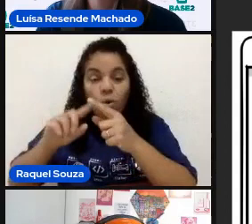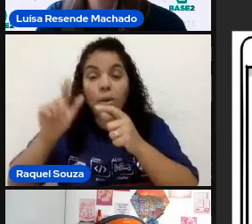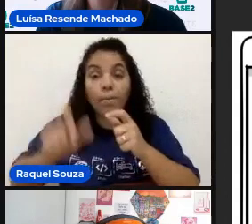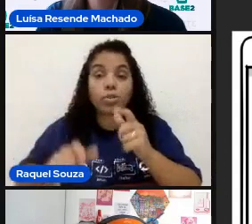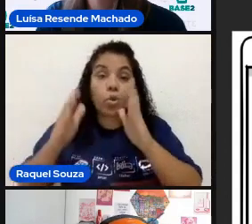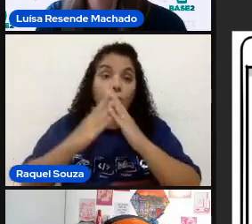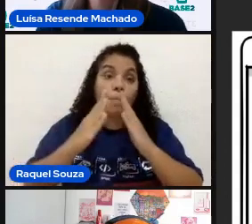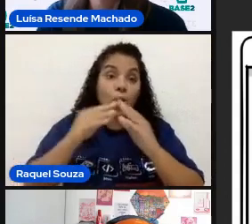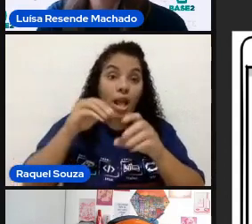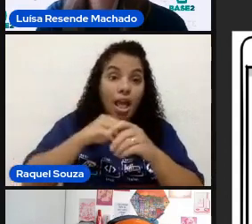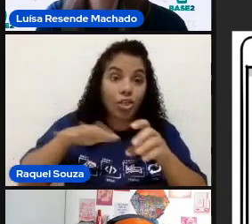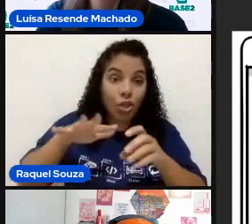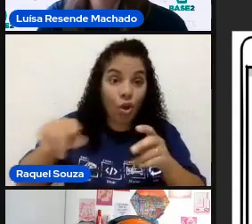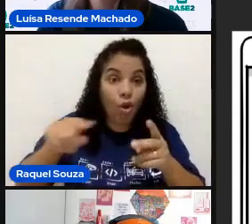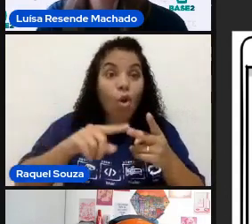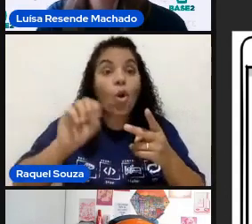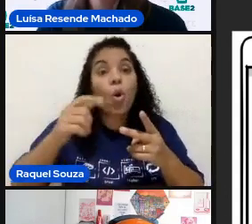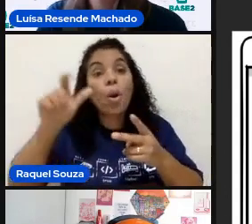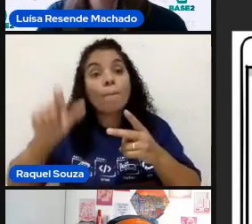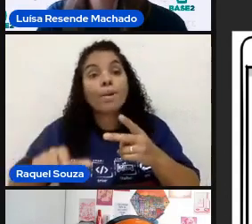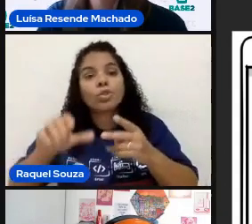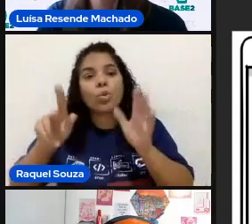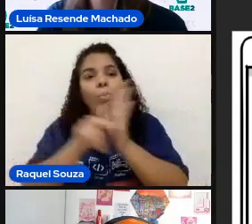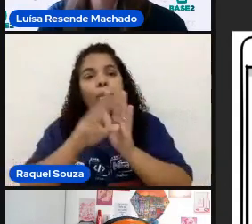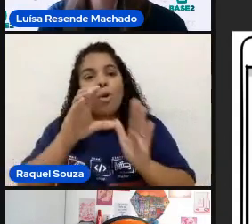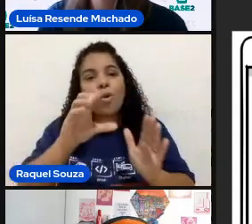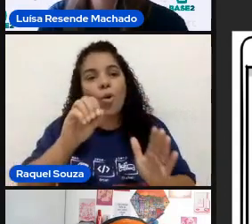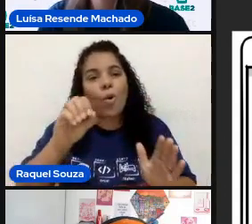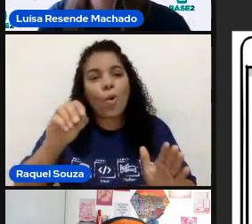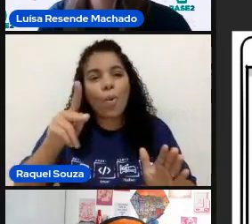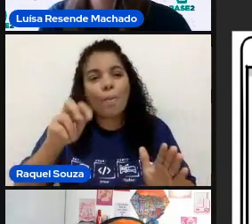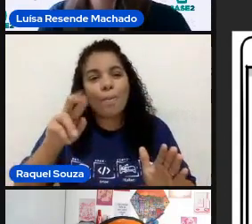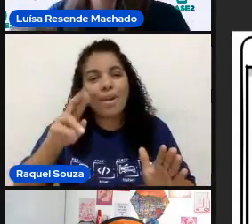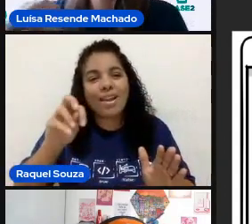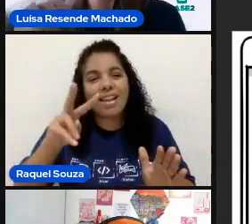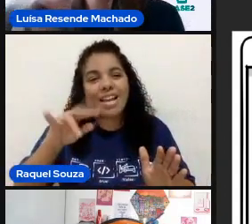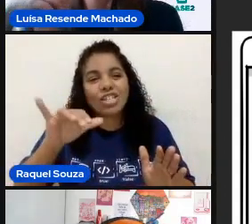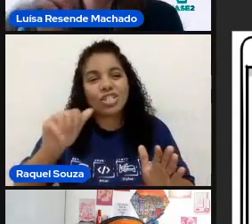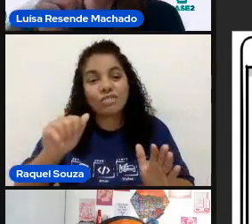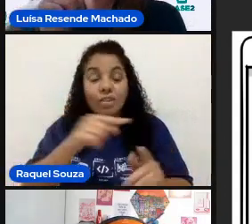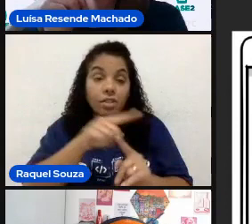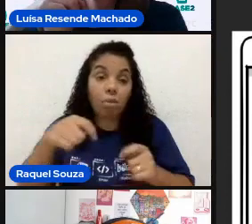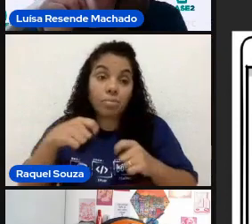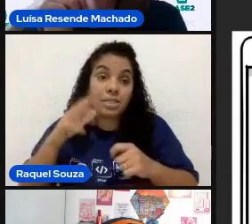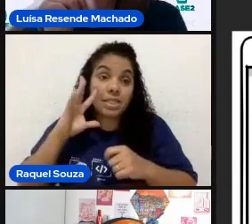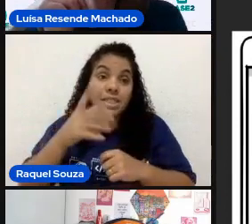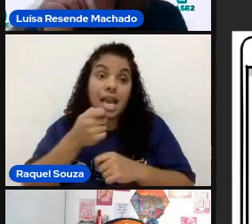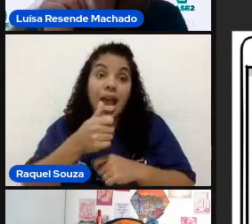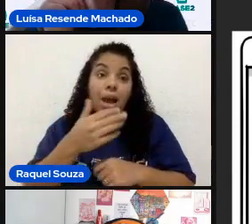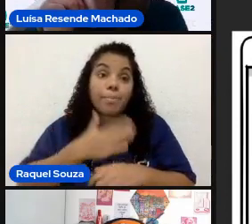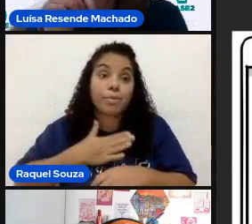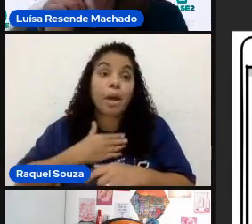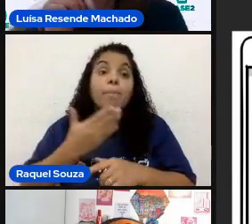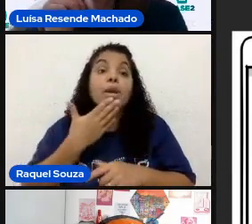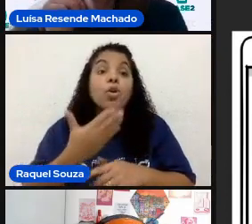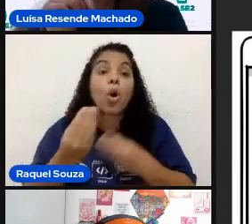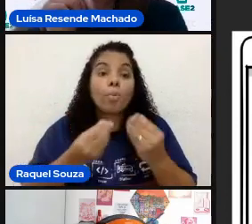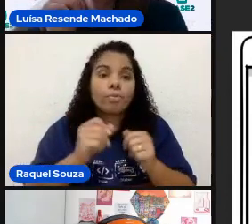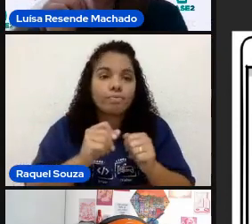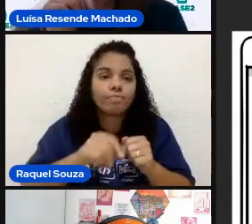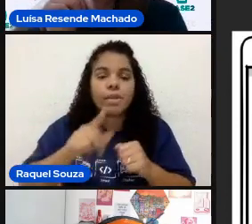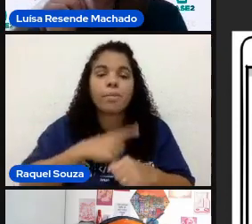ser a pessoa da cooperativa? Então, o quão rápido isso precisa ser para mim? E aí, para que eu